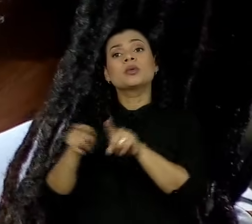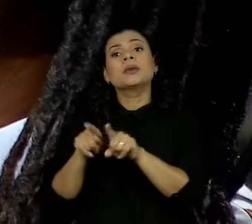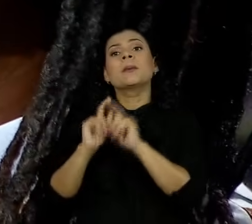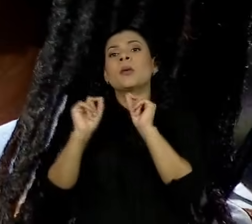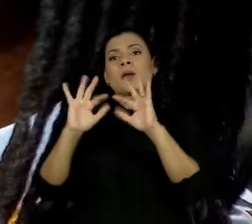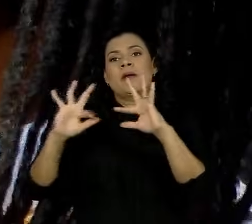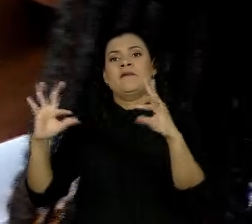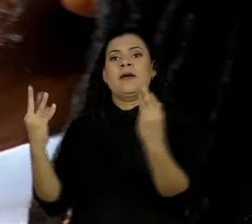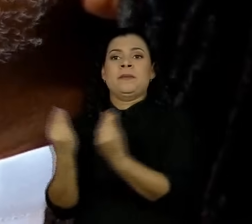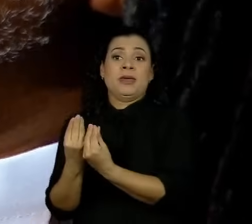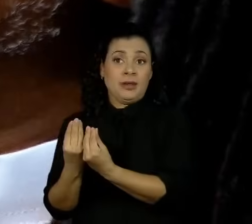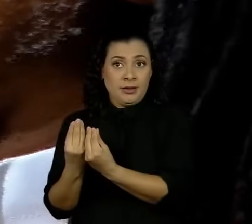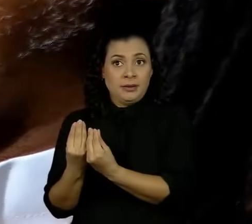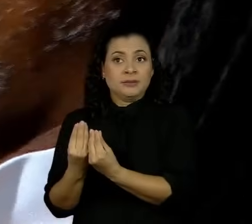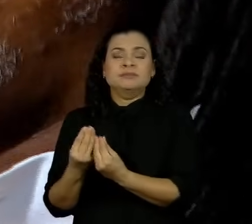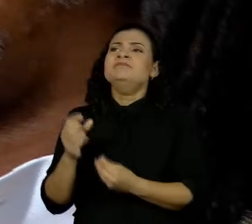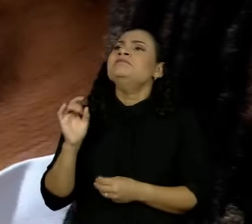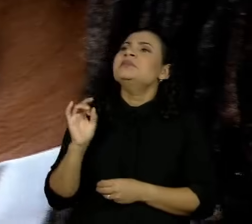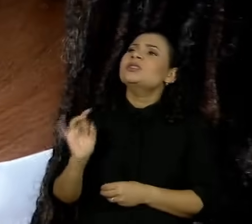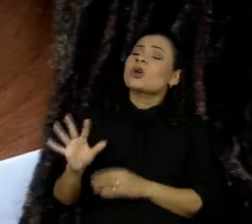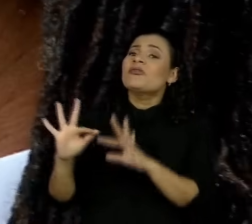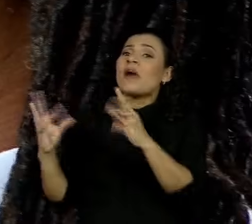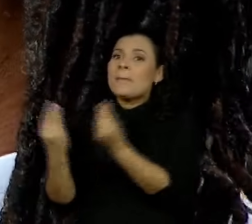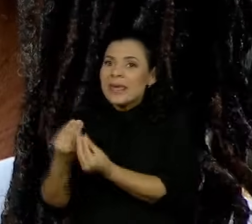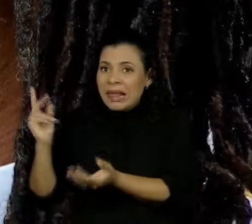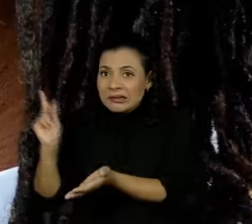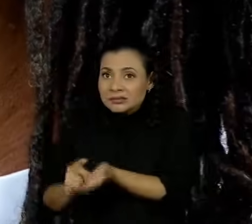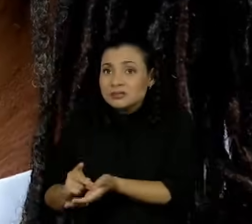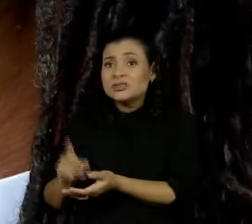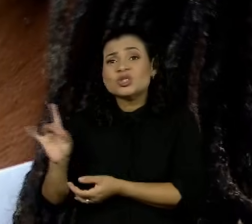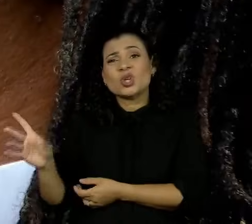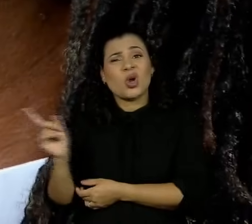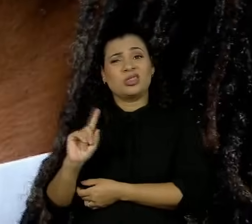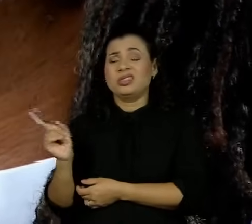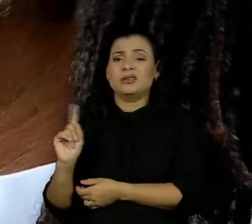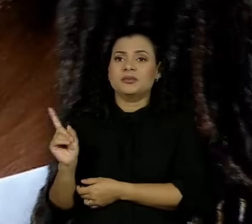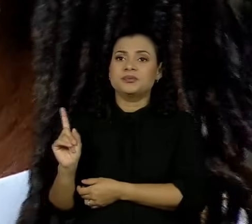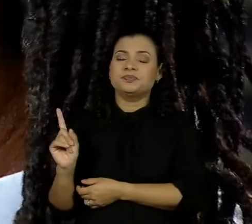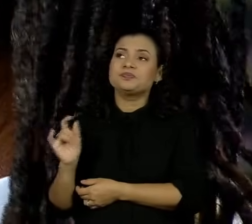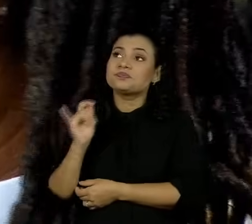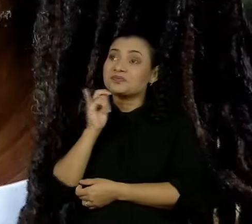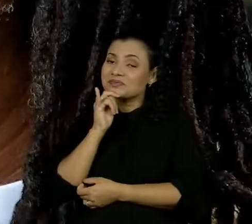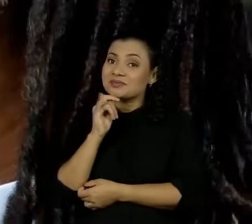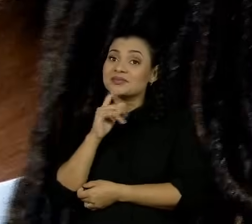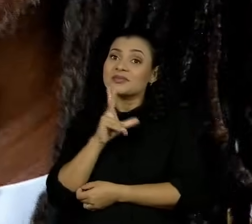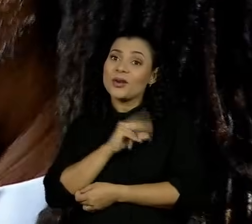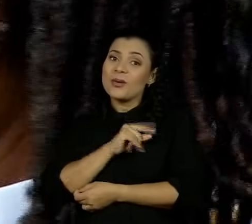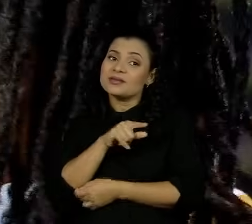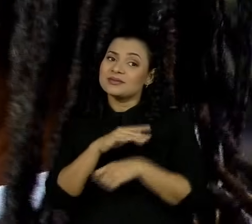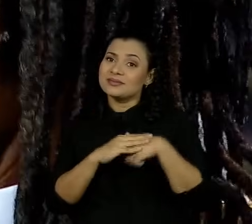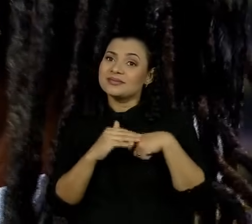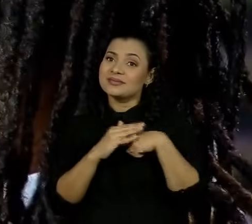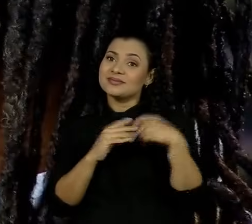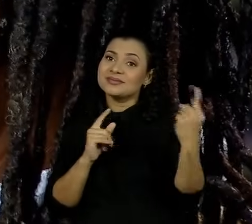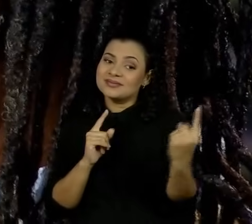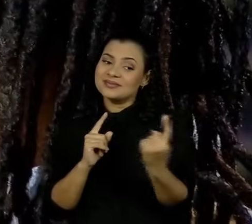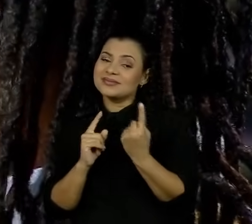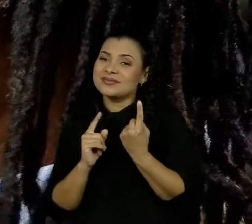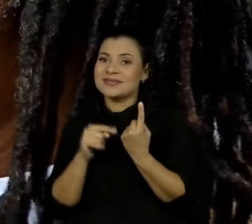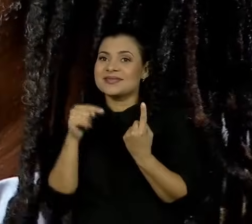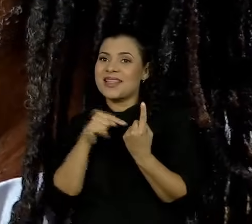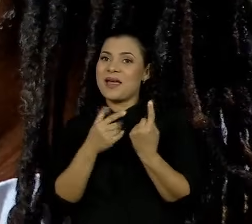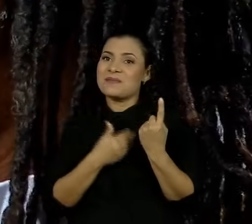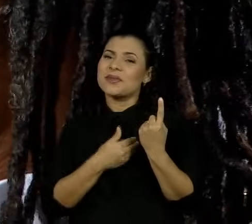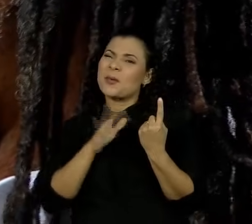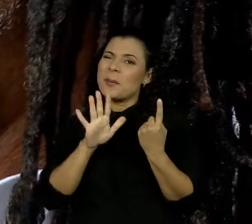família. Mas não fala família só biológica, sabe? Assim, é aquela pessoa assim, é como se fosse da família e da família é. Sim. Eu